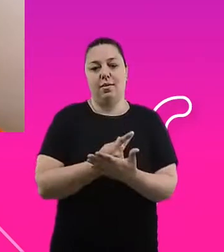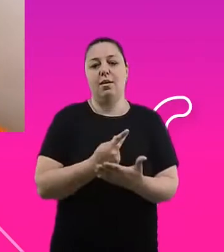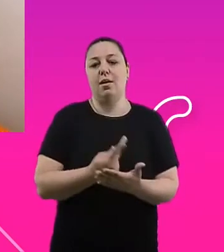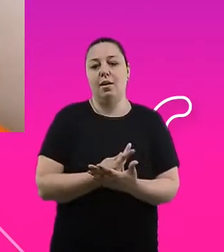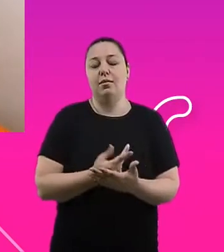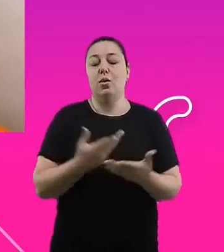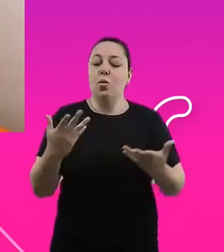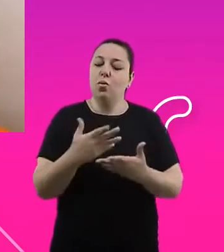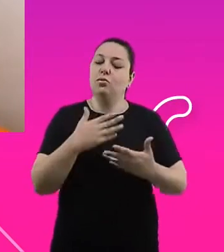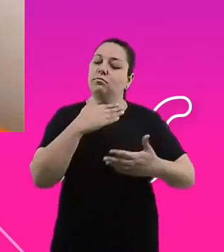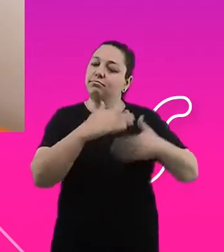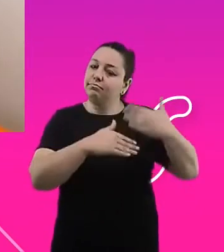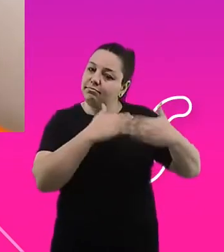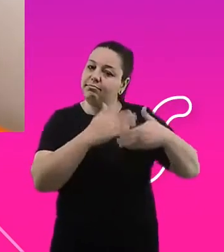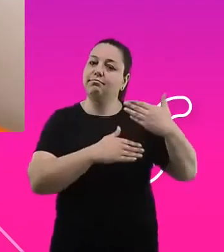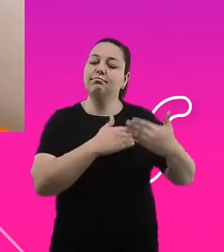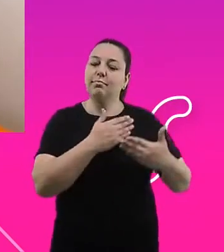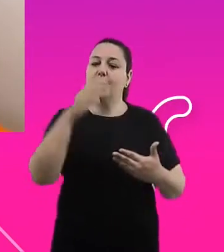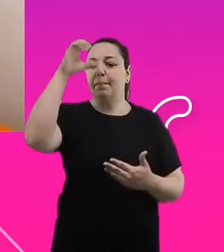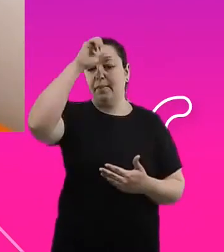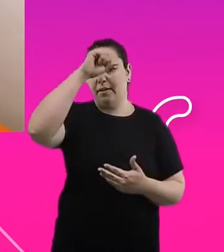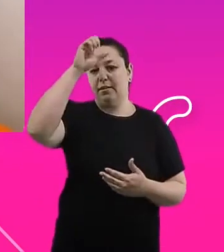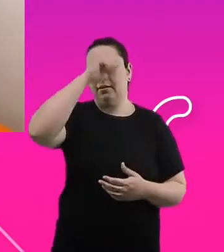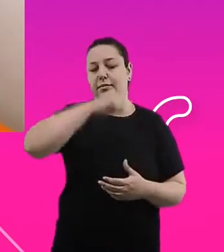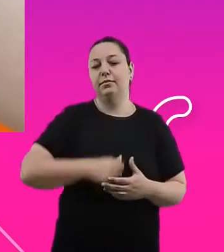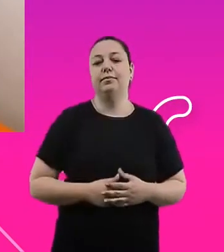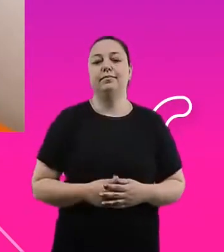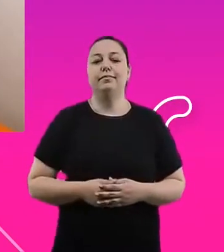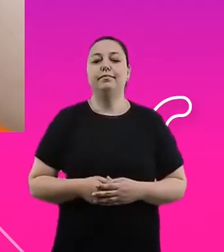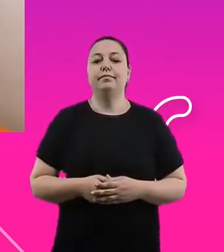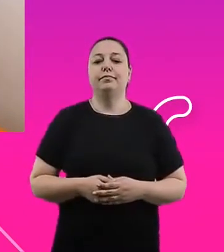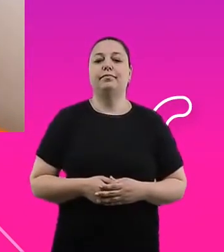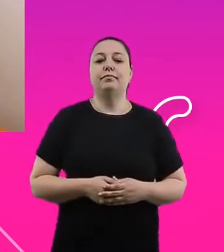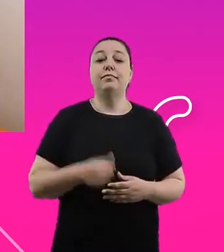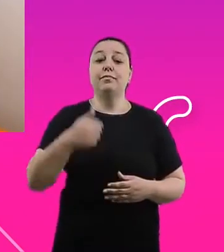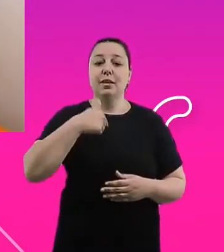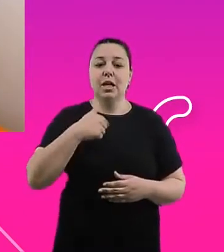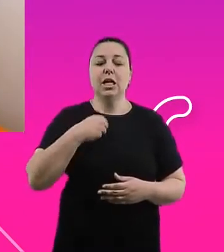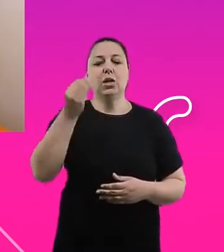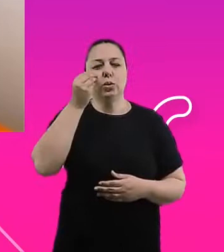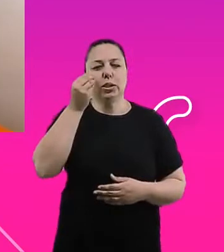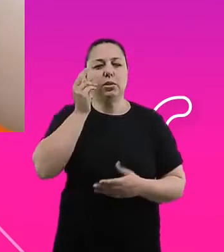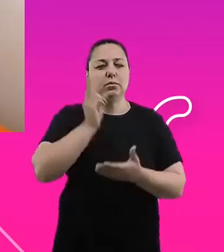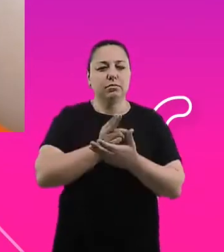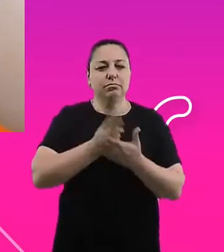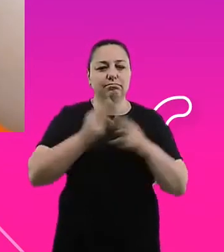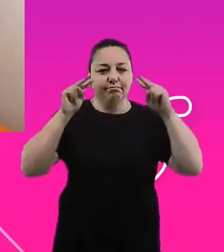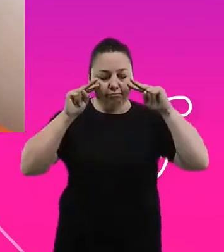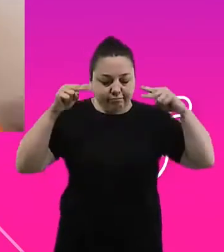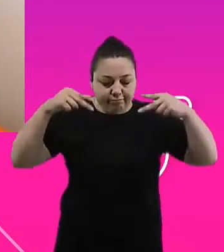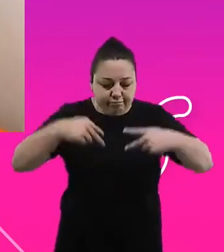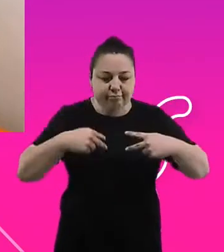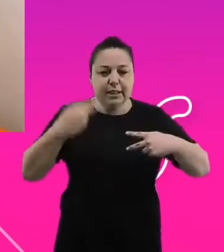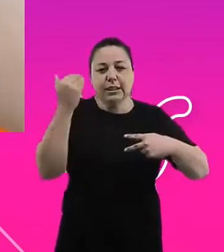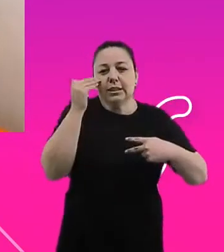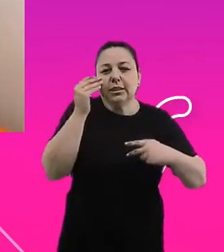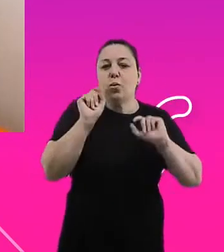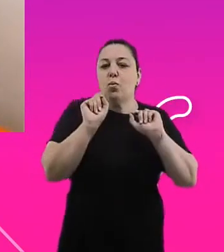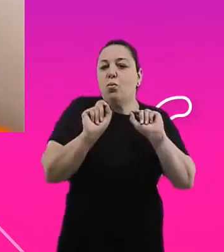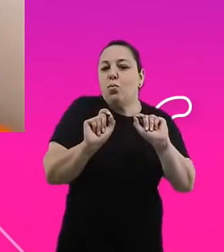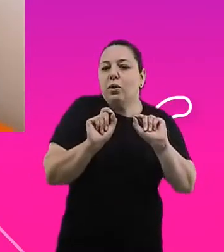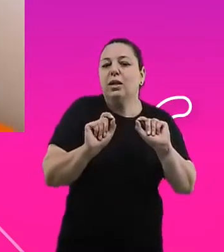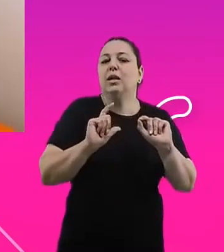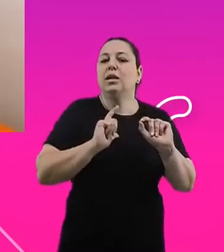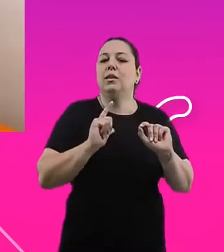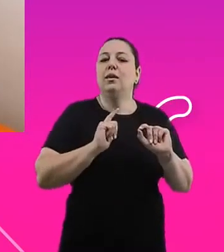coisa. Nesse rolê, eu procuro me observar muito, e entender o que que está me fazendo bem, o que que está me fazendo